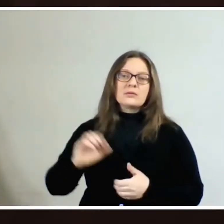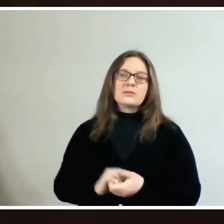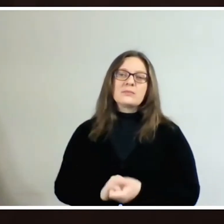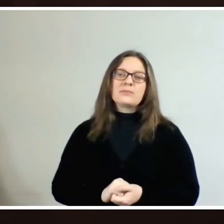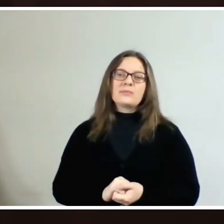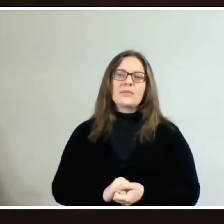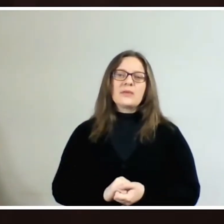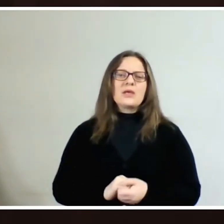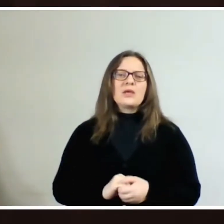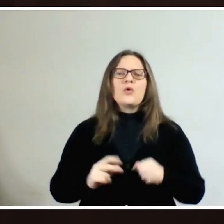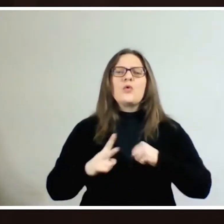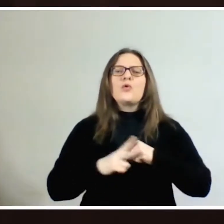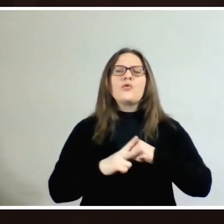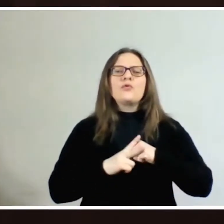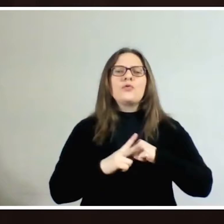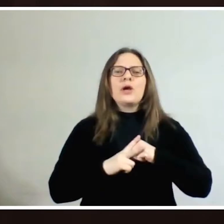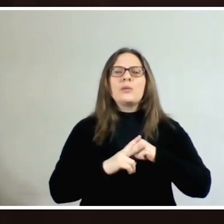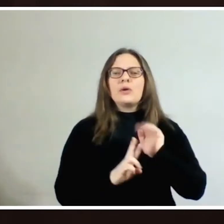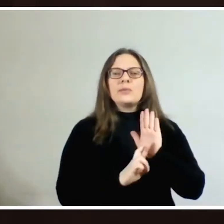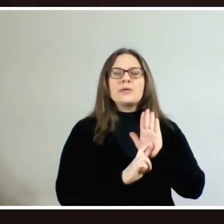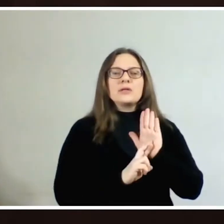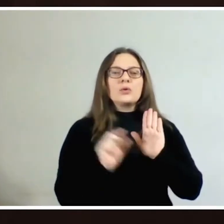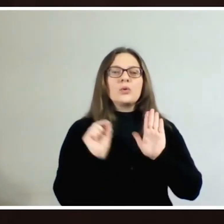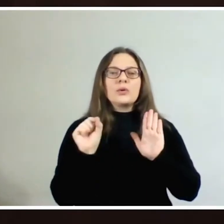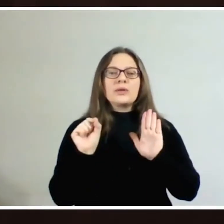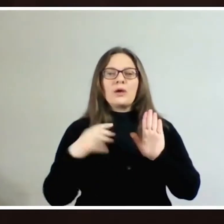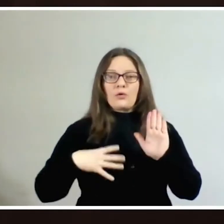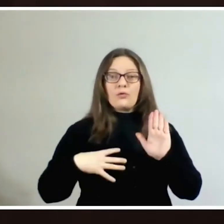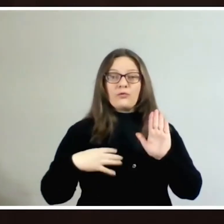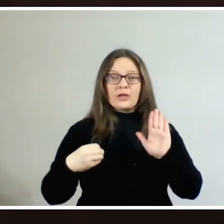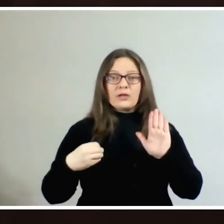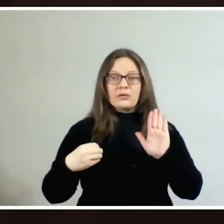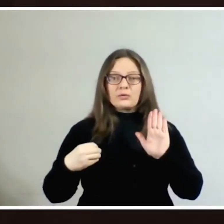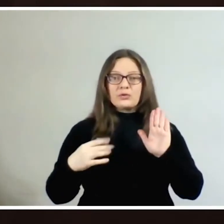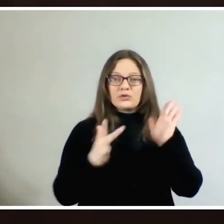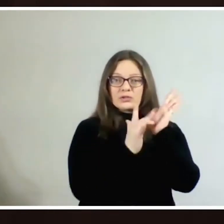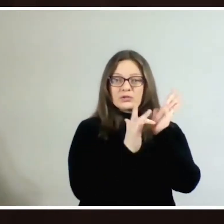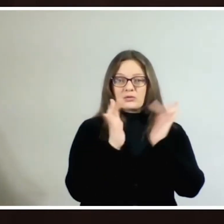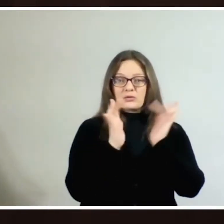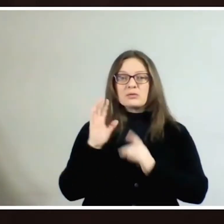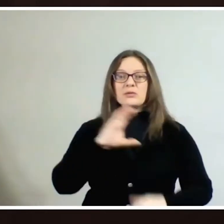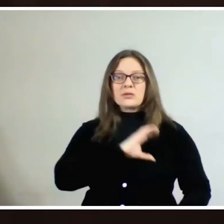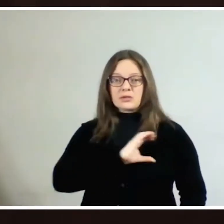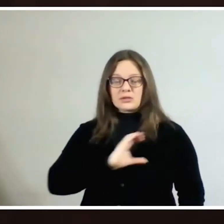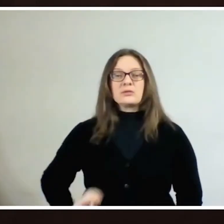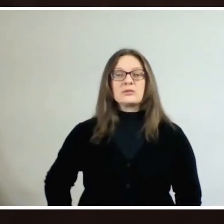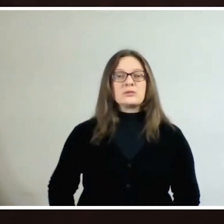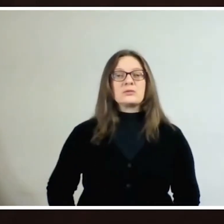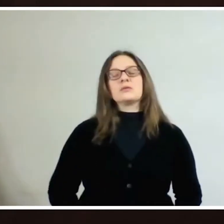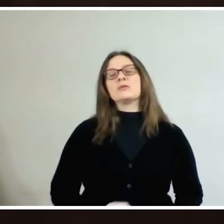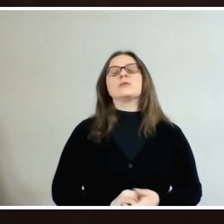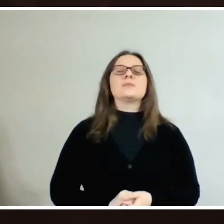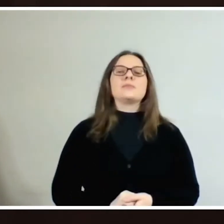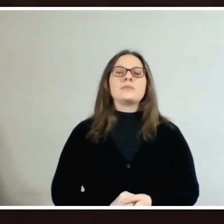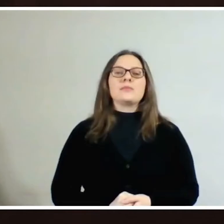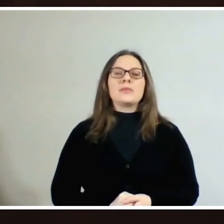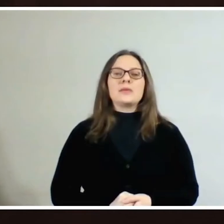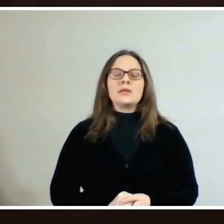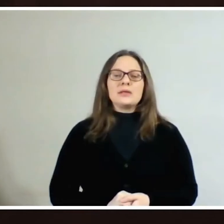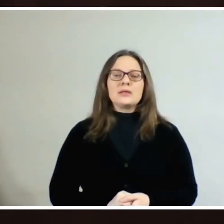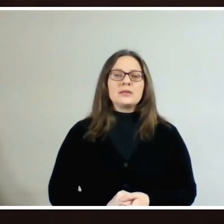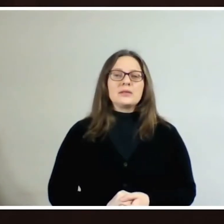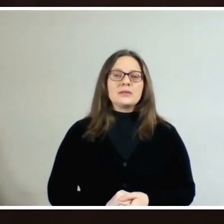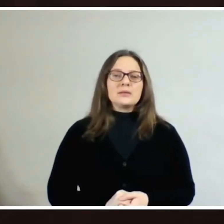ao Filho, certo? O Filho era Deus. Então, não tem como negar isso. Aí no